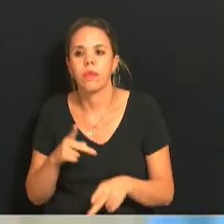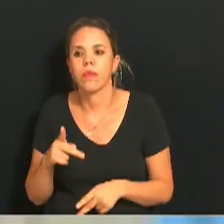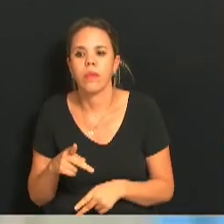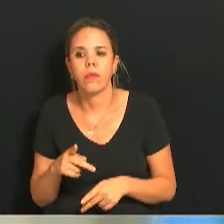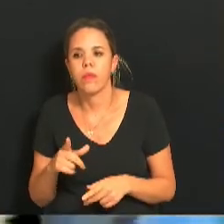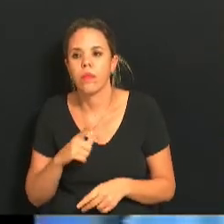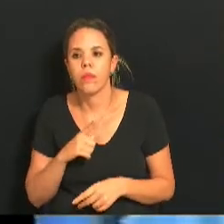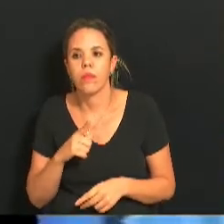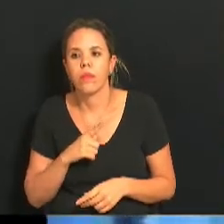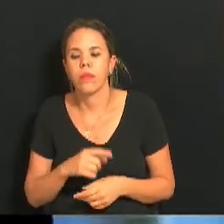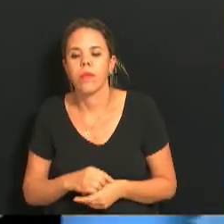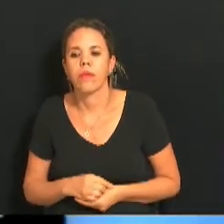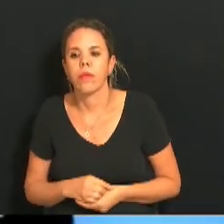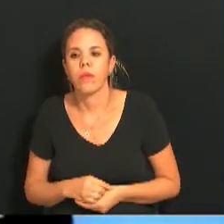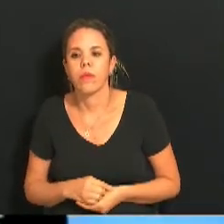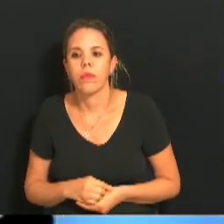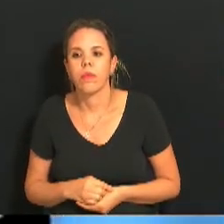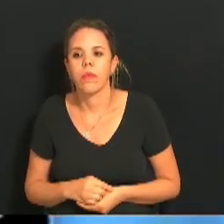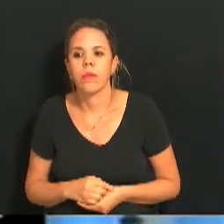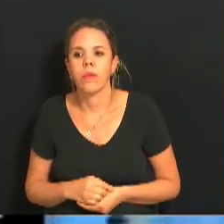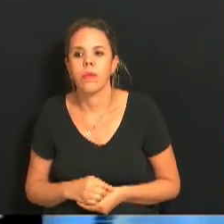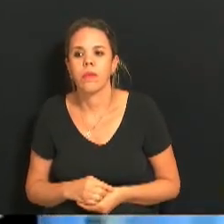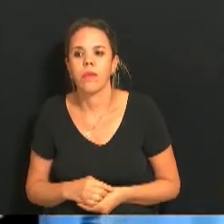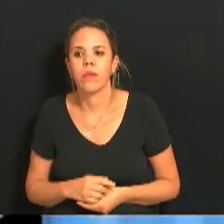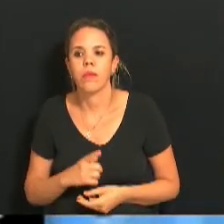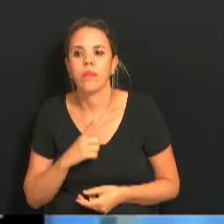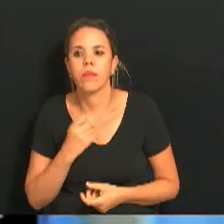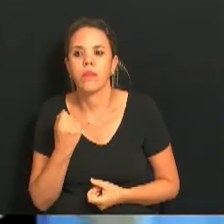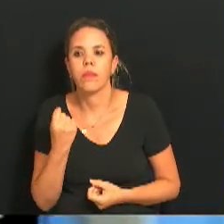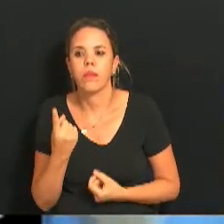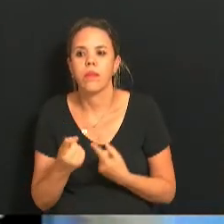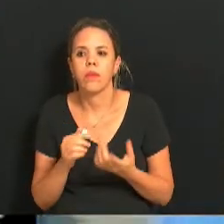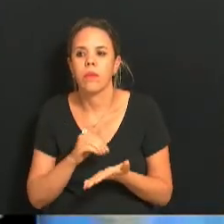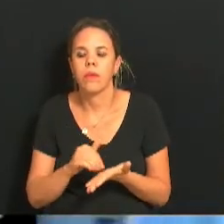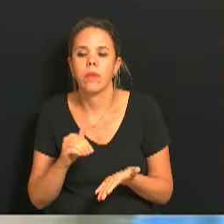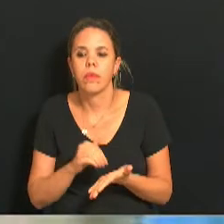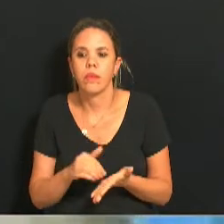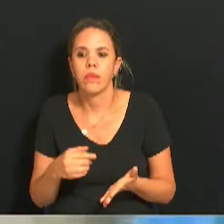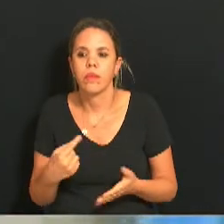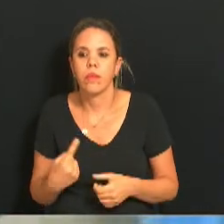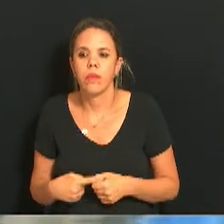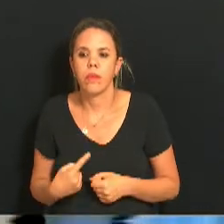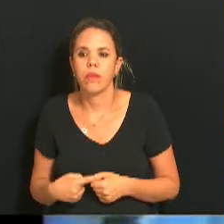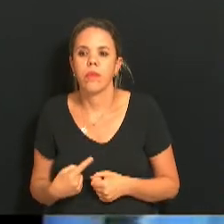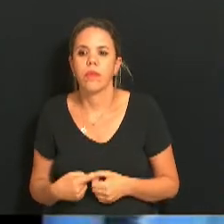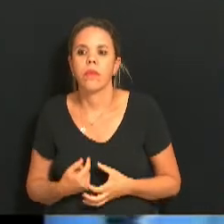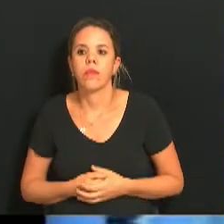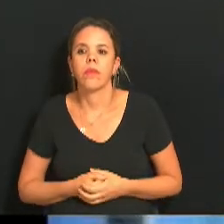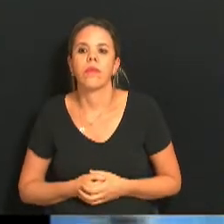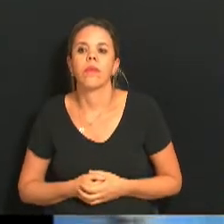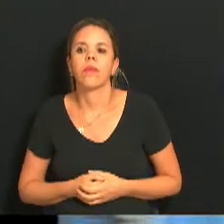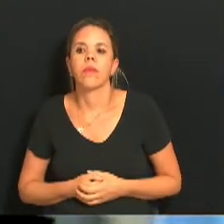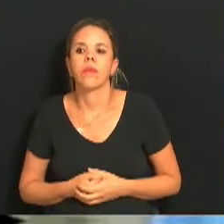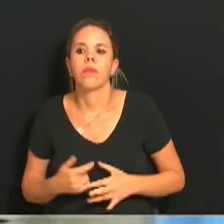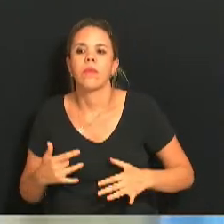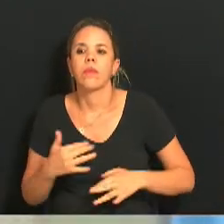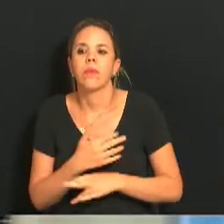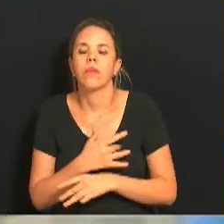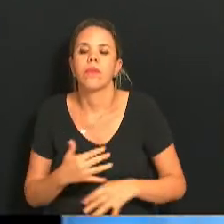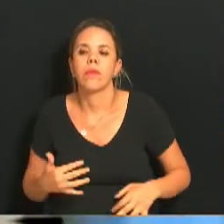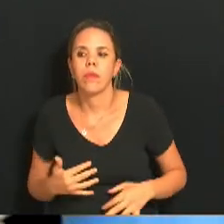debate tem ml a algumas secretarias do município entre elas planejamento e urbanismo